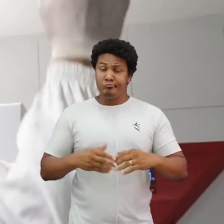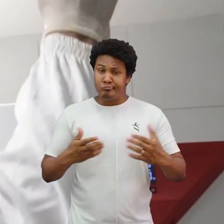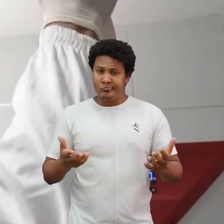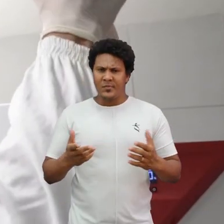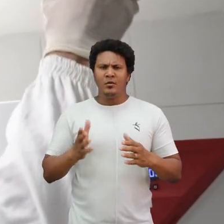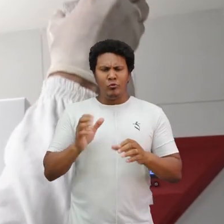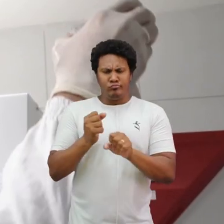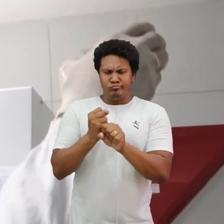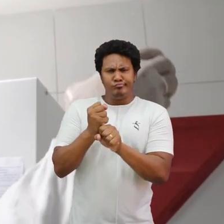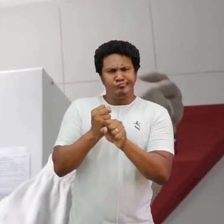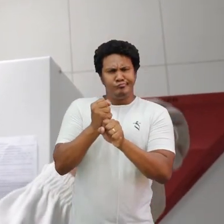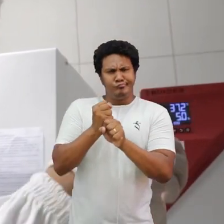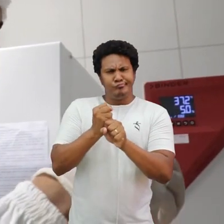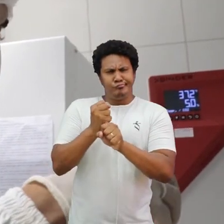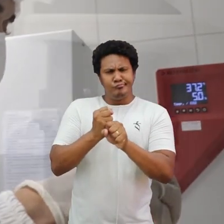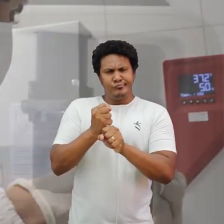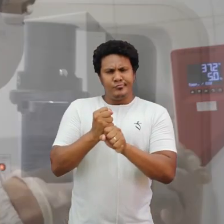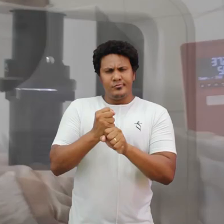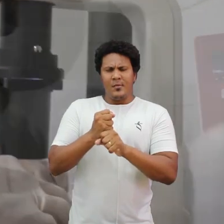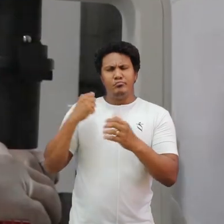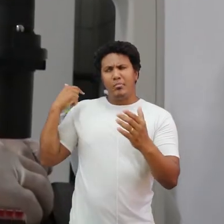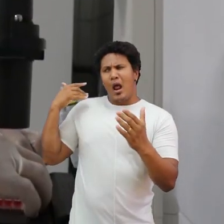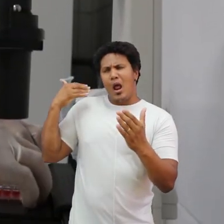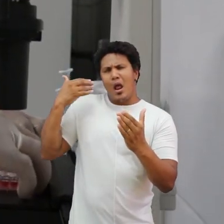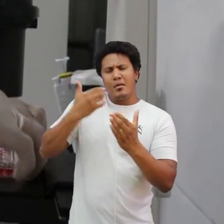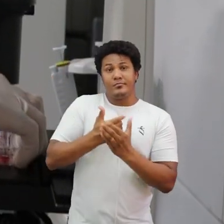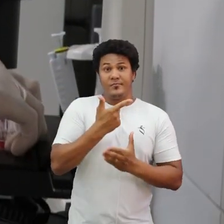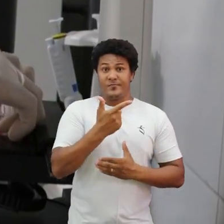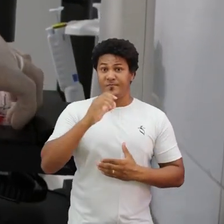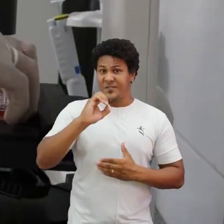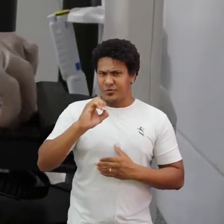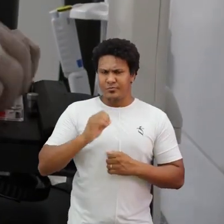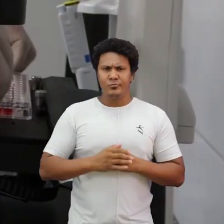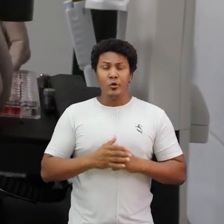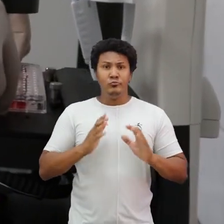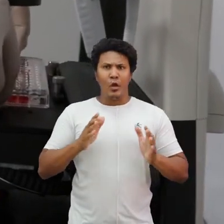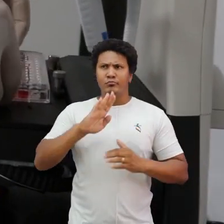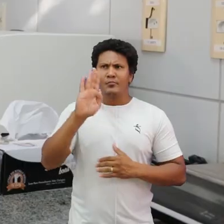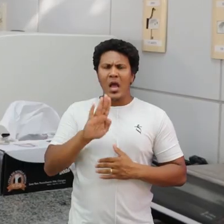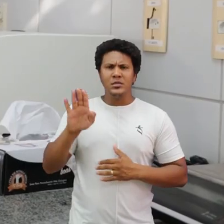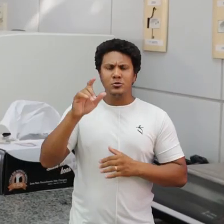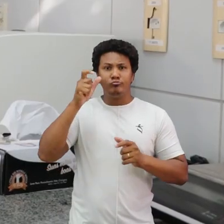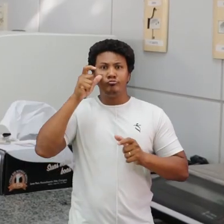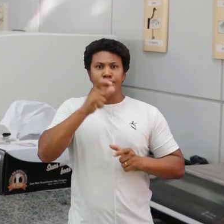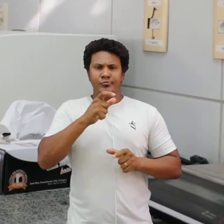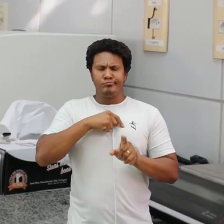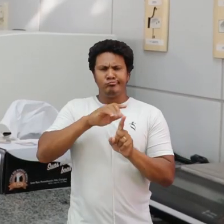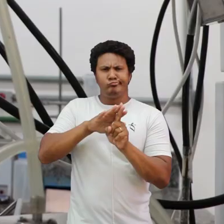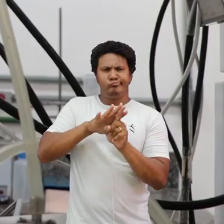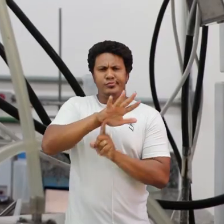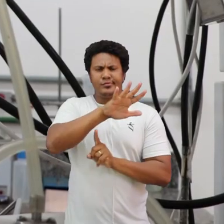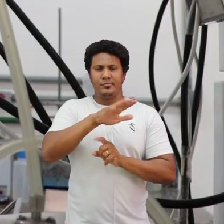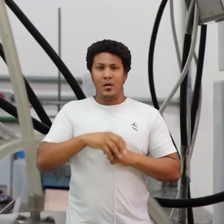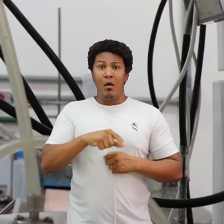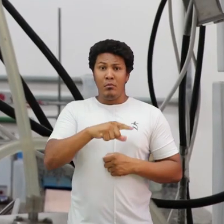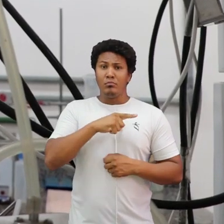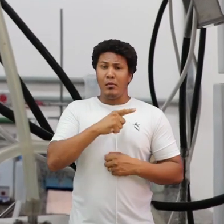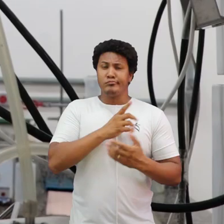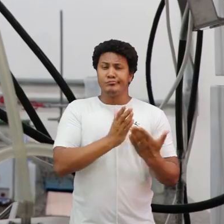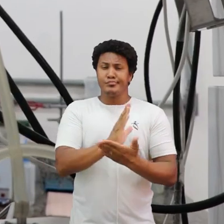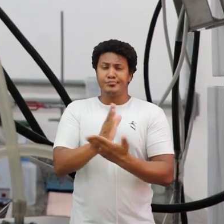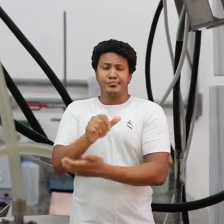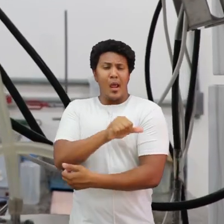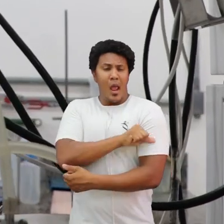Com trajetória de mais de 20 anos, o programa já é um dos mais procurados do país. Por aqui passam estudantes para serem líderes